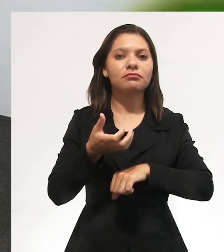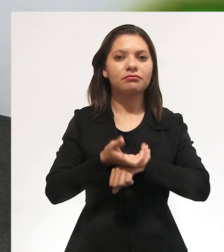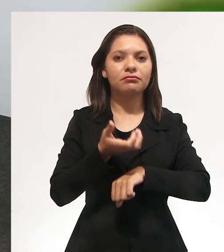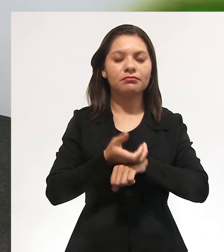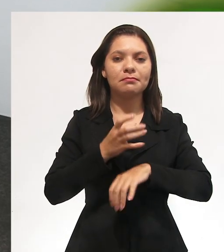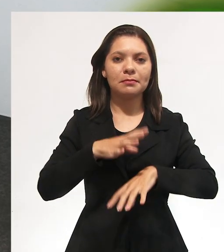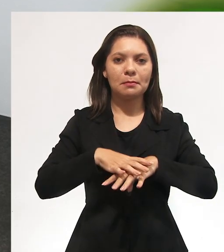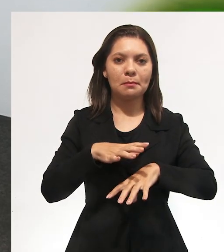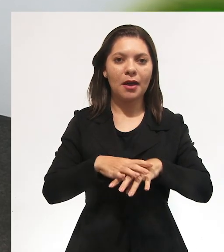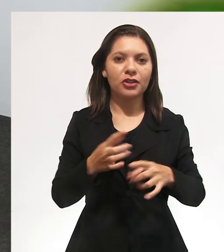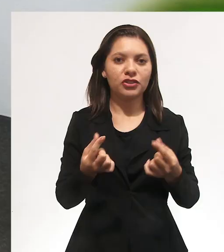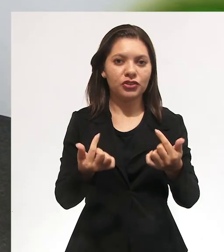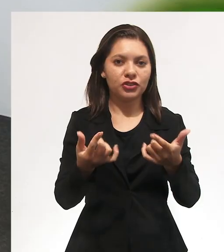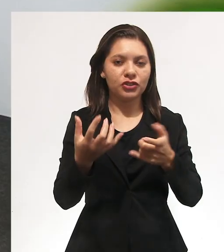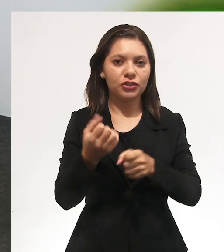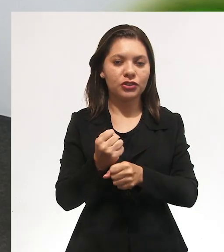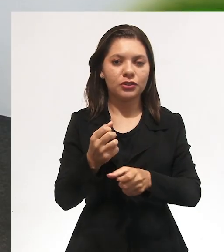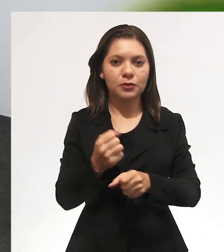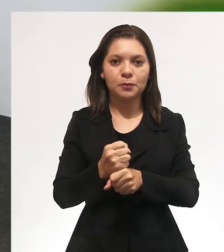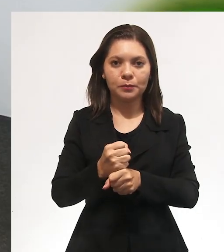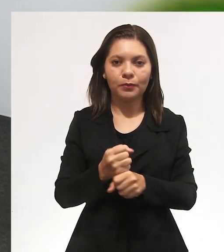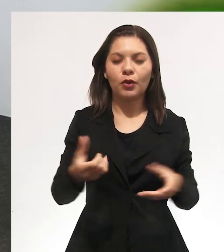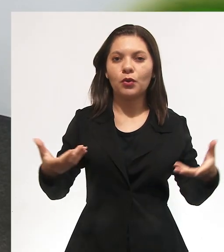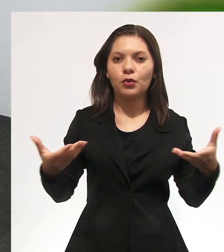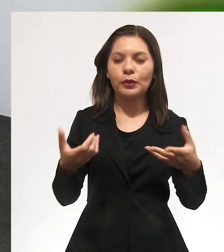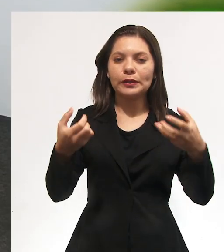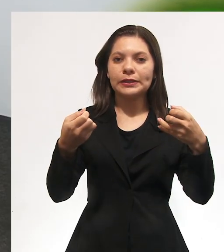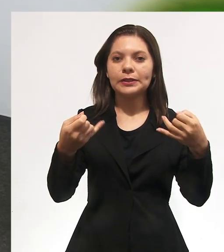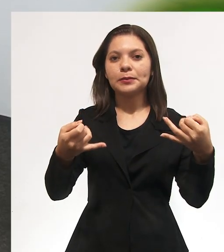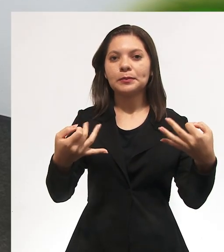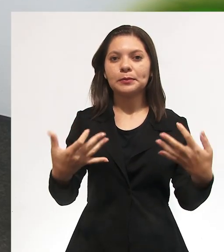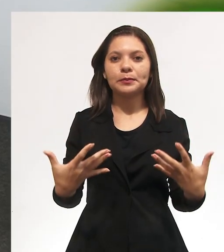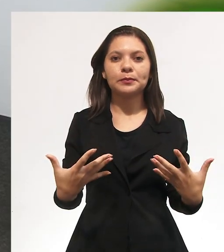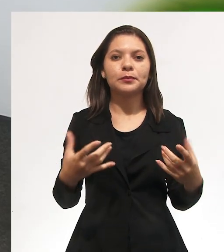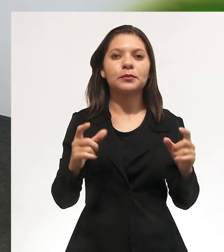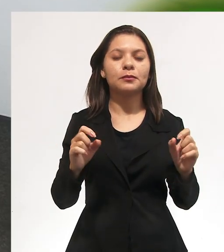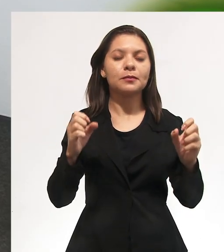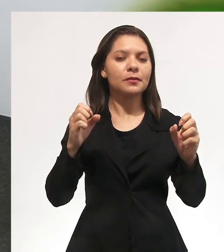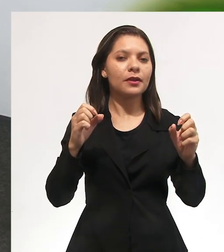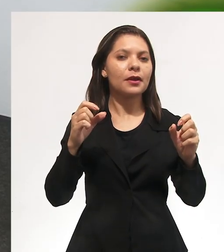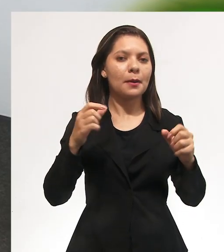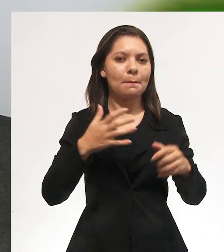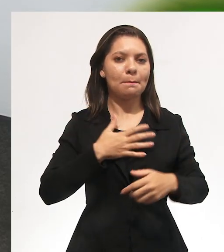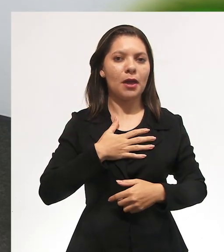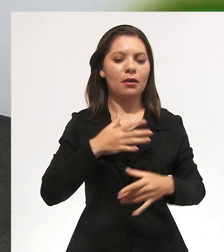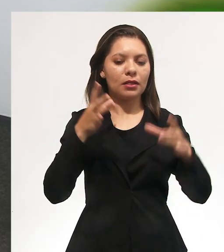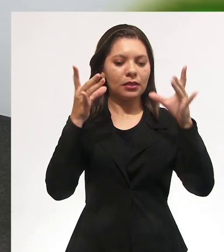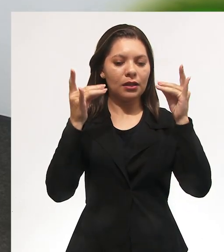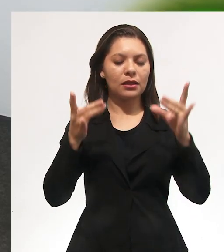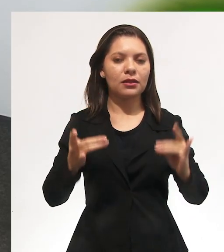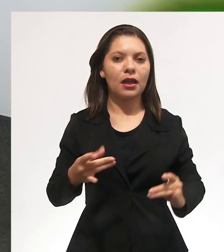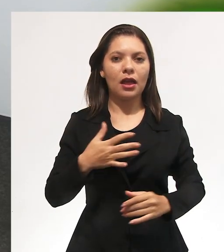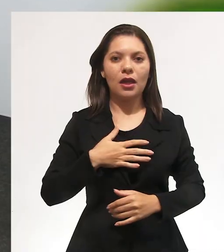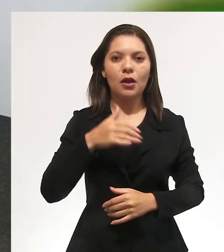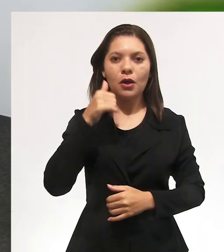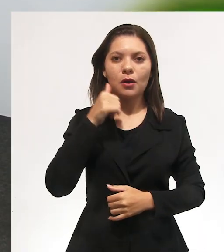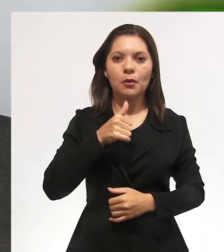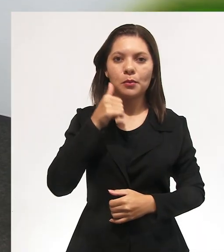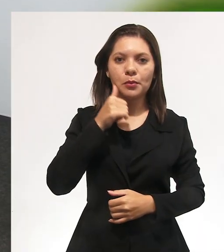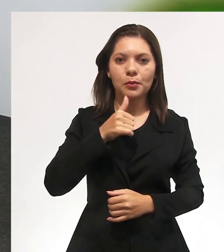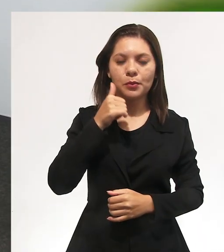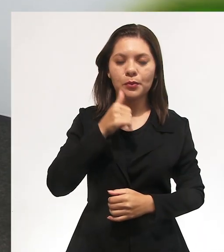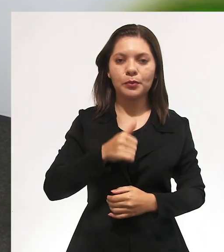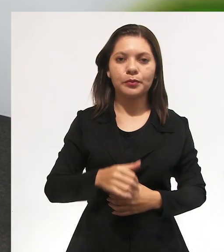Financeira. E vou falar da minha descrição. Eu sou uma mulher de